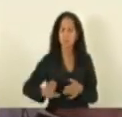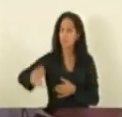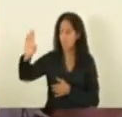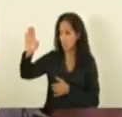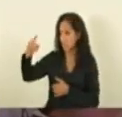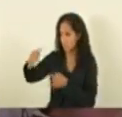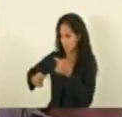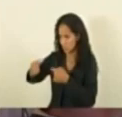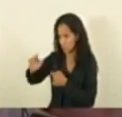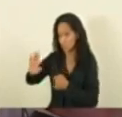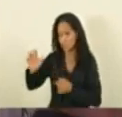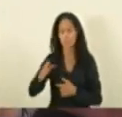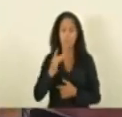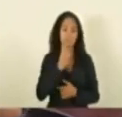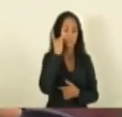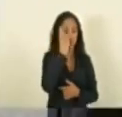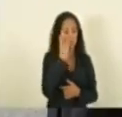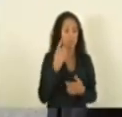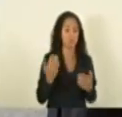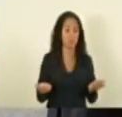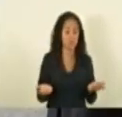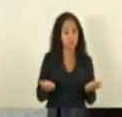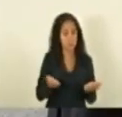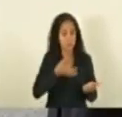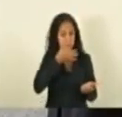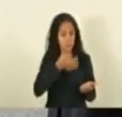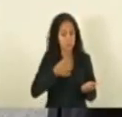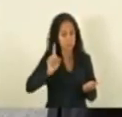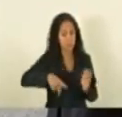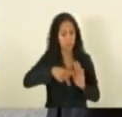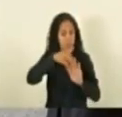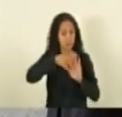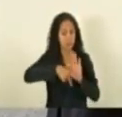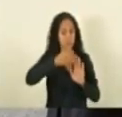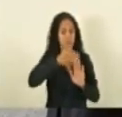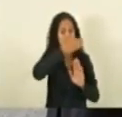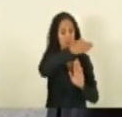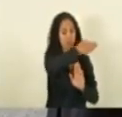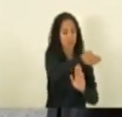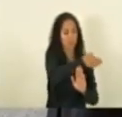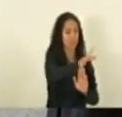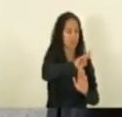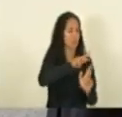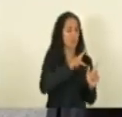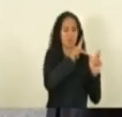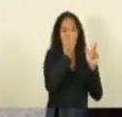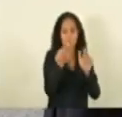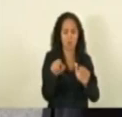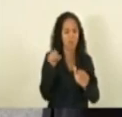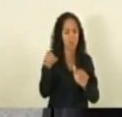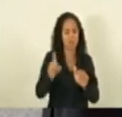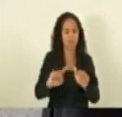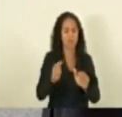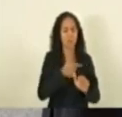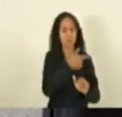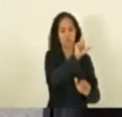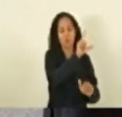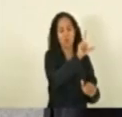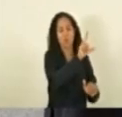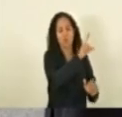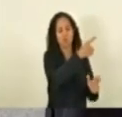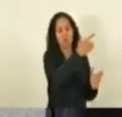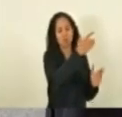discutir. Deputado, olha, os projetos anteriores não eram idênticos a esse. Os projetos que